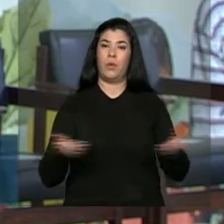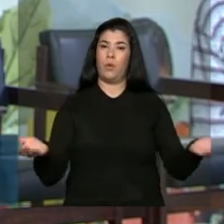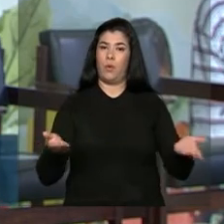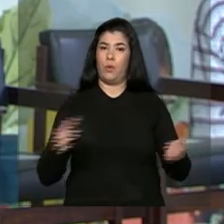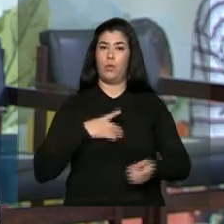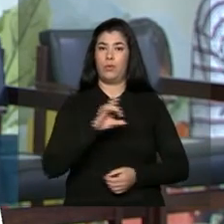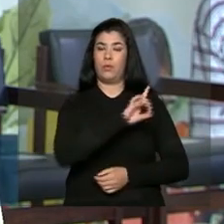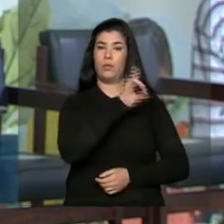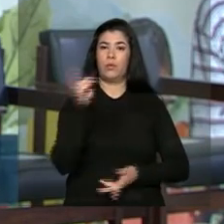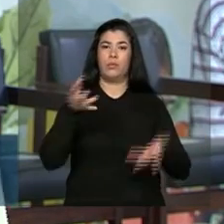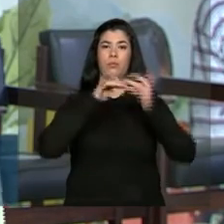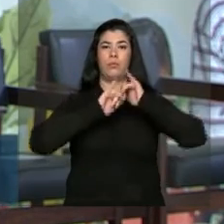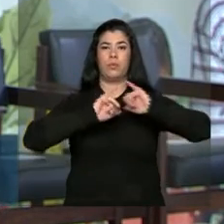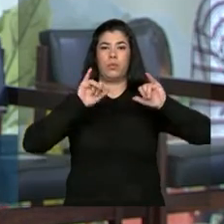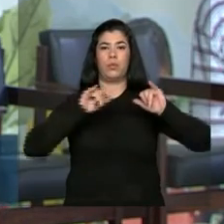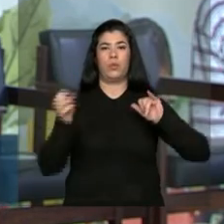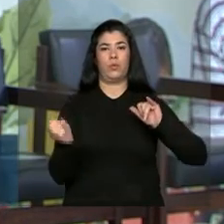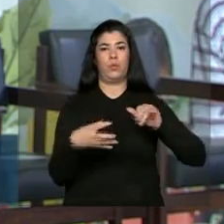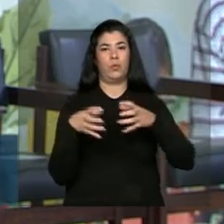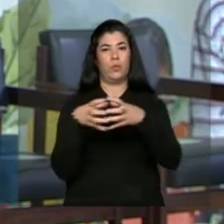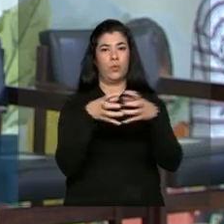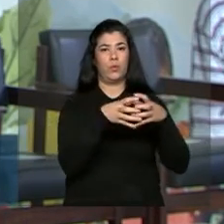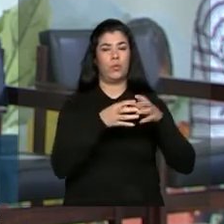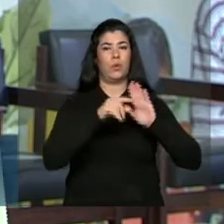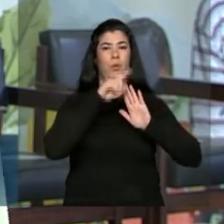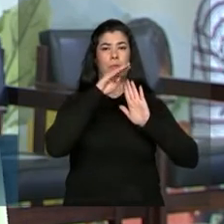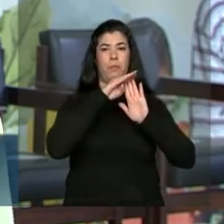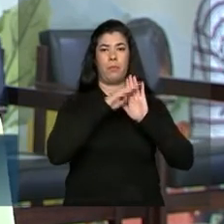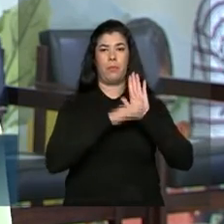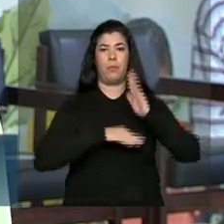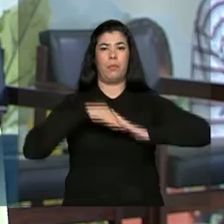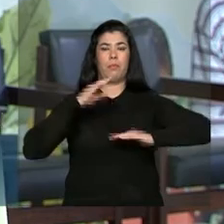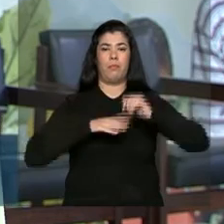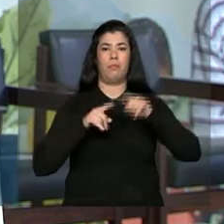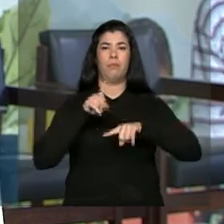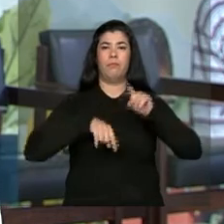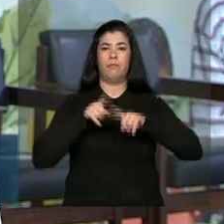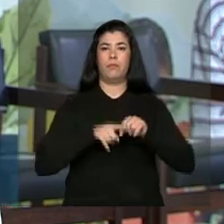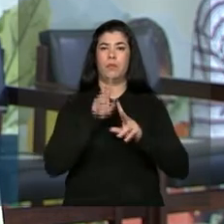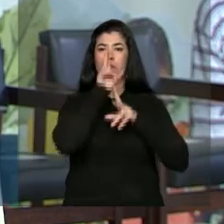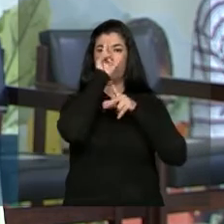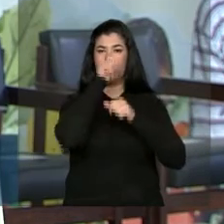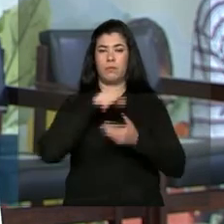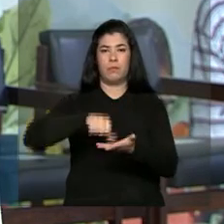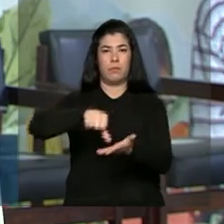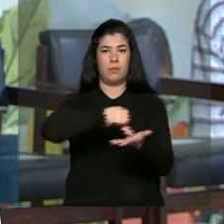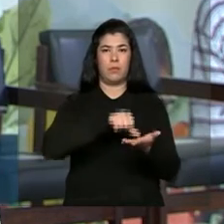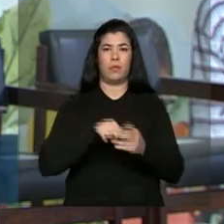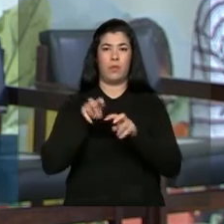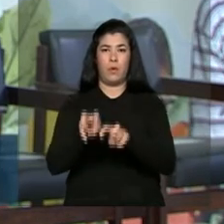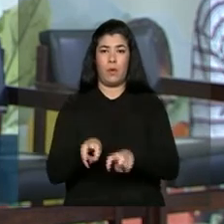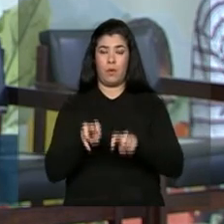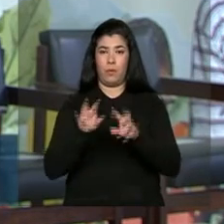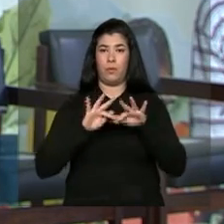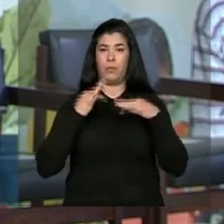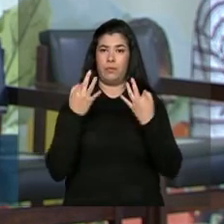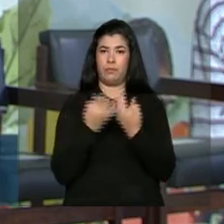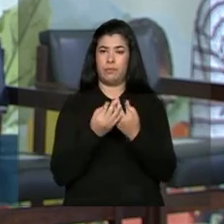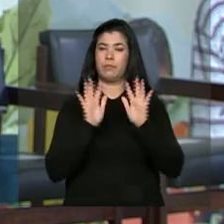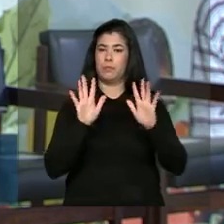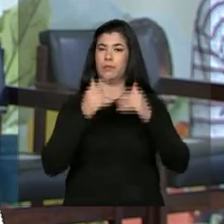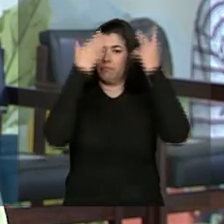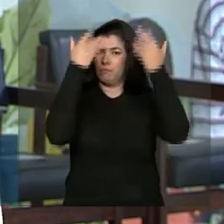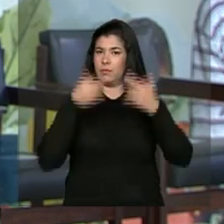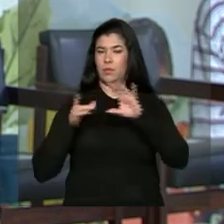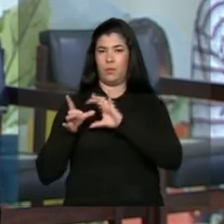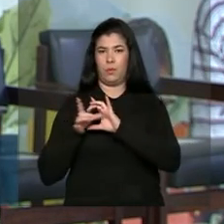ser lançado um novo conjunto de medidas e programas para fortalecer o setor agricultura familiar. Bom, só para a gente contextualizar,